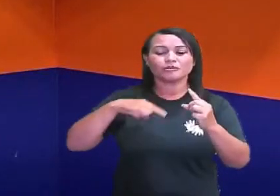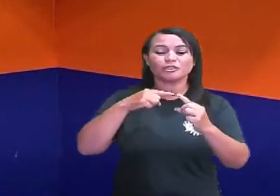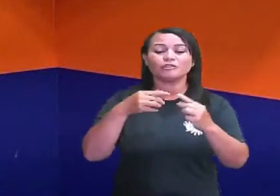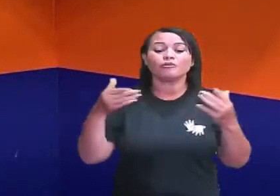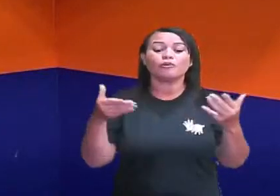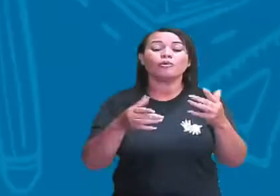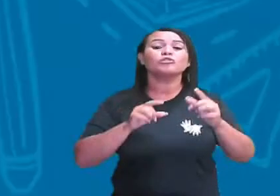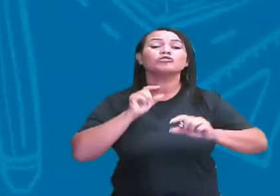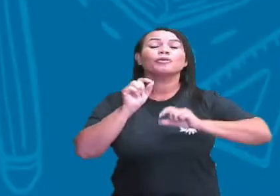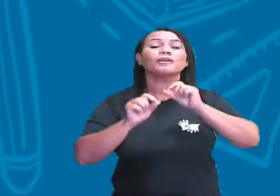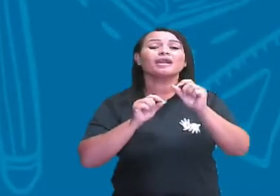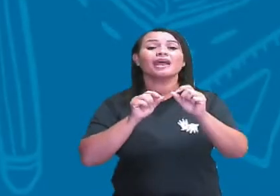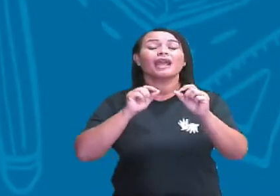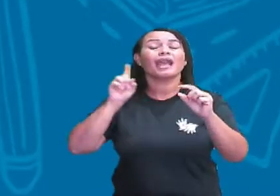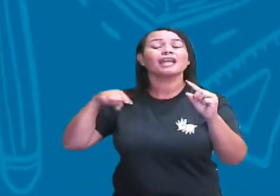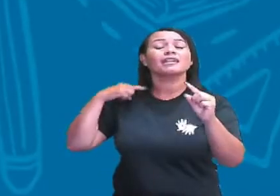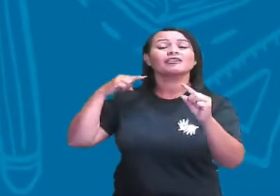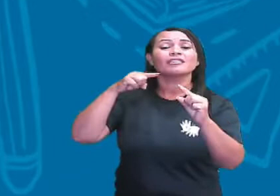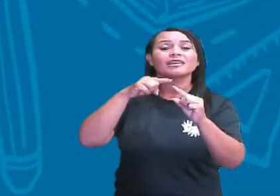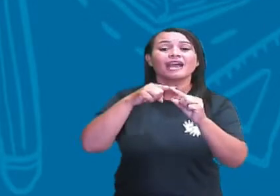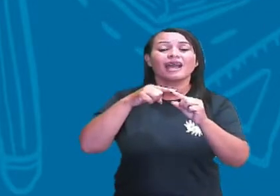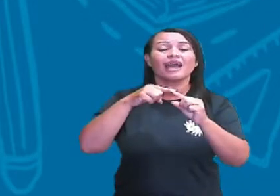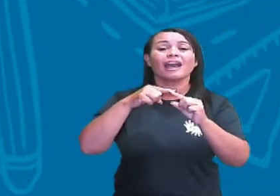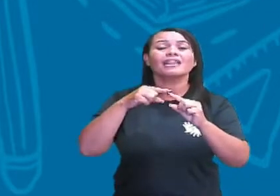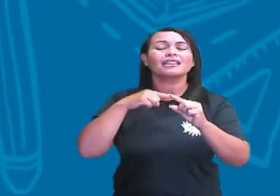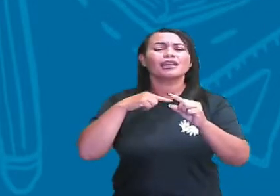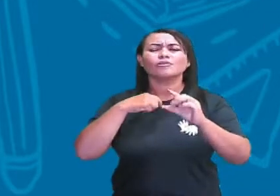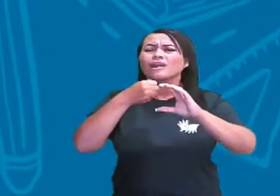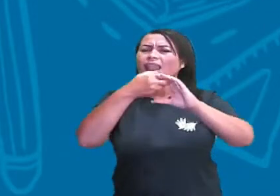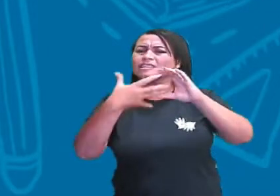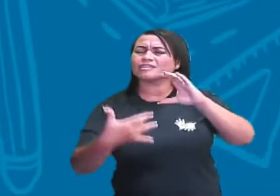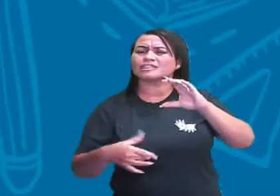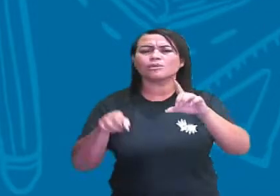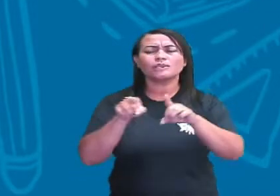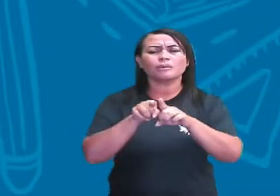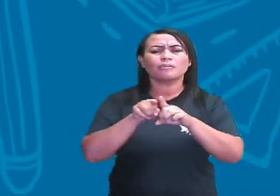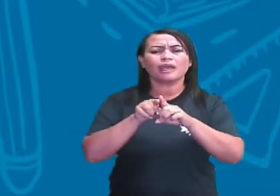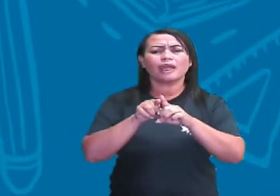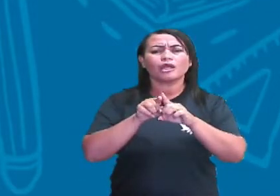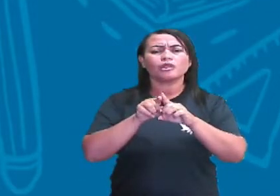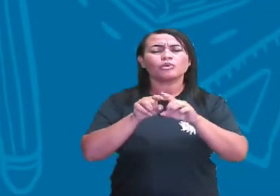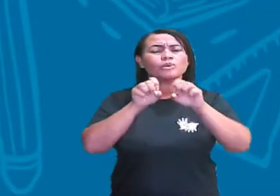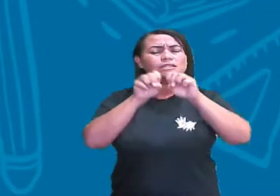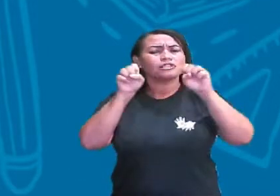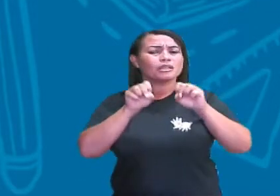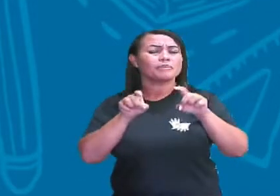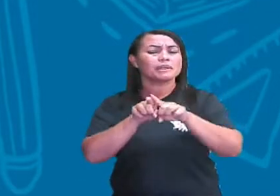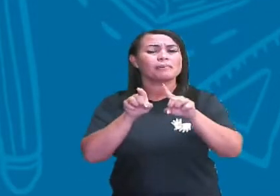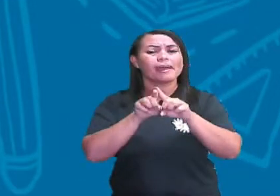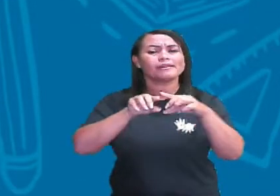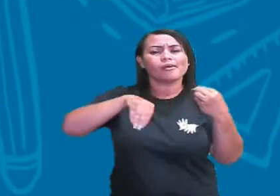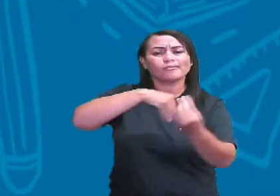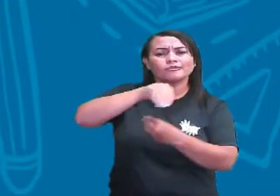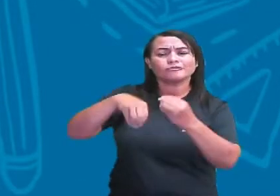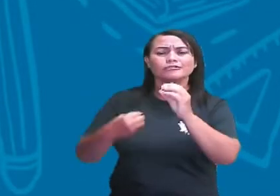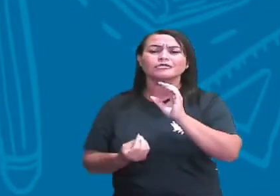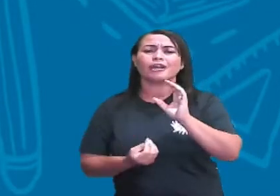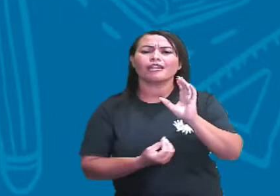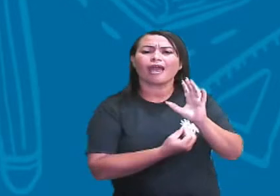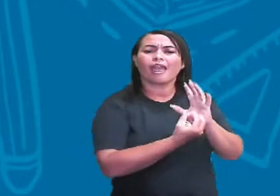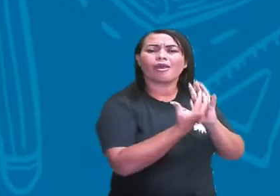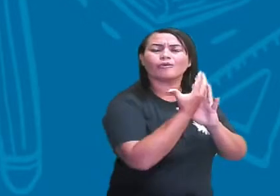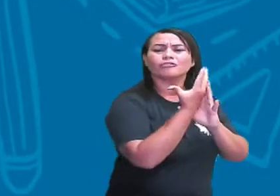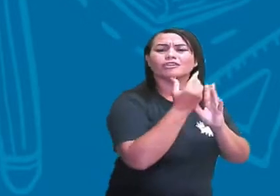hoje é identificar e classificar um sistema com substâncias e misturas homogêneas e heterogêneas, identificando as